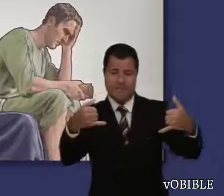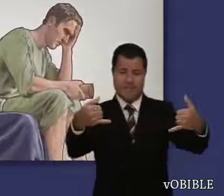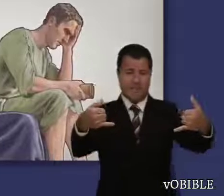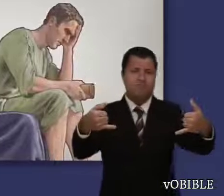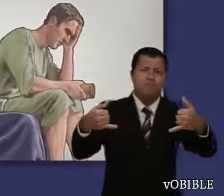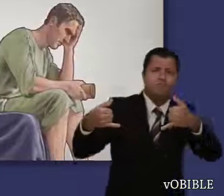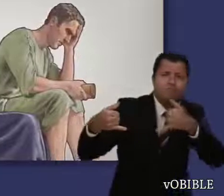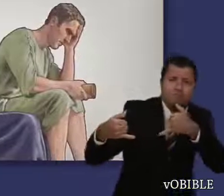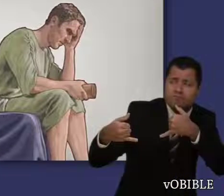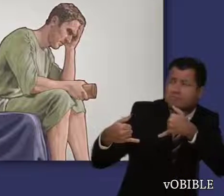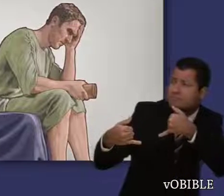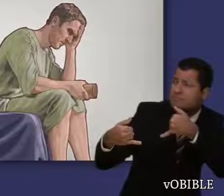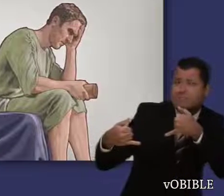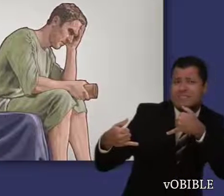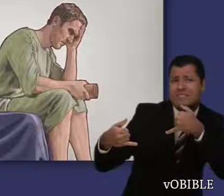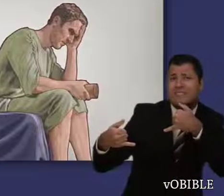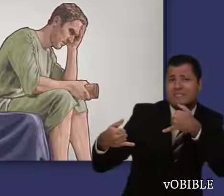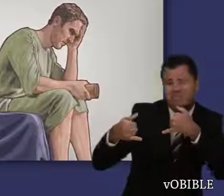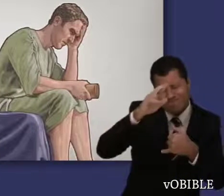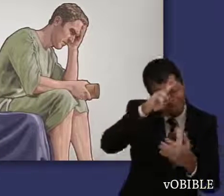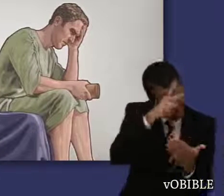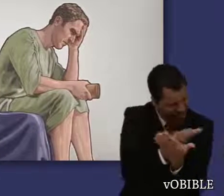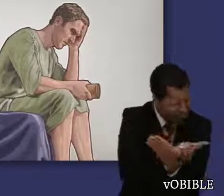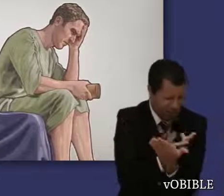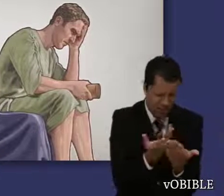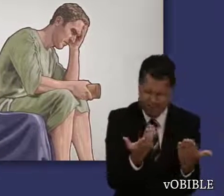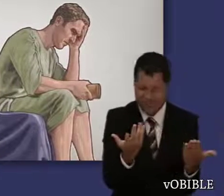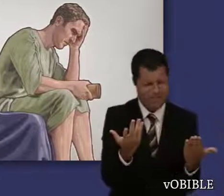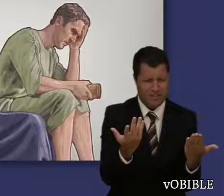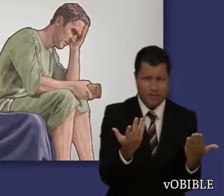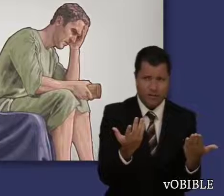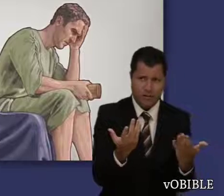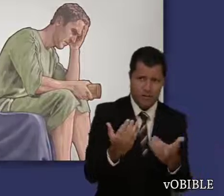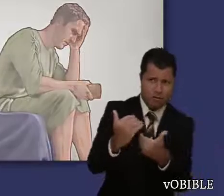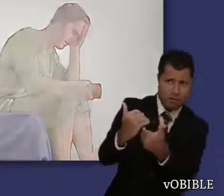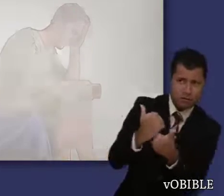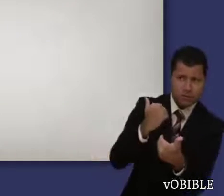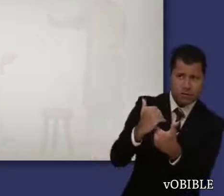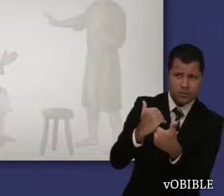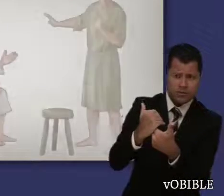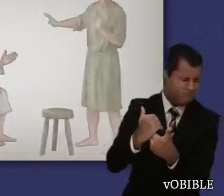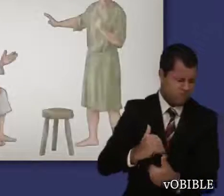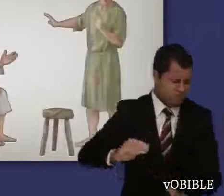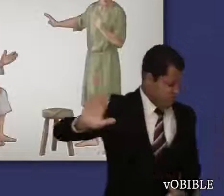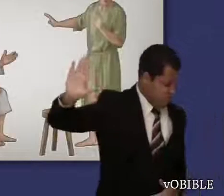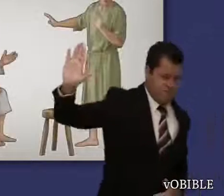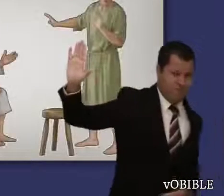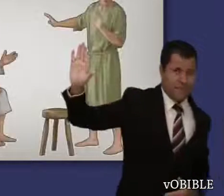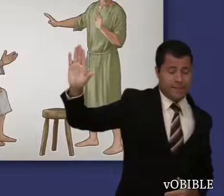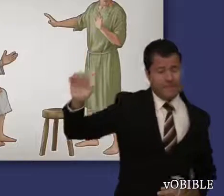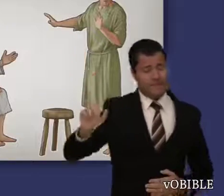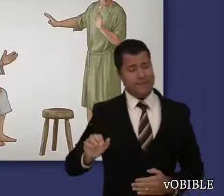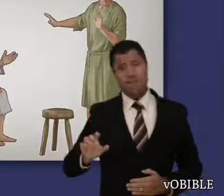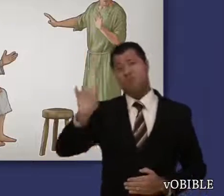Já a tristeza do mundo faz a pessoa ficar magoada porque descobriram o que ela estava fazendo de errado, mas ela não se importa se